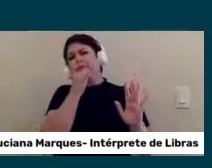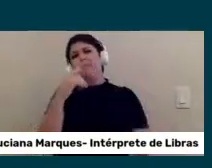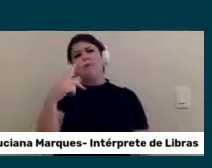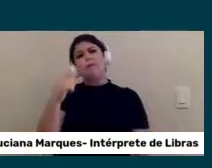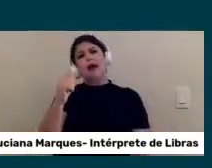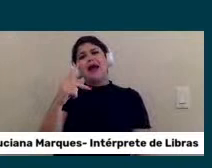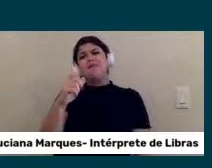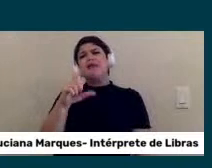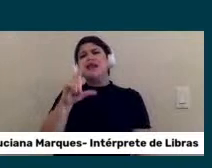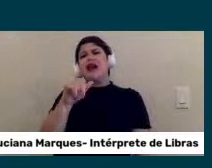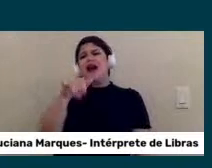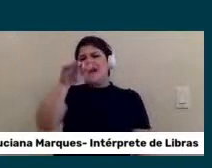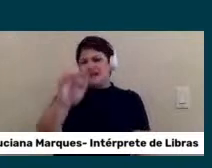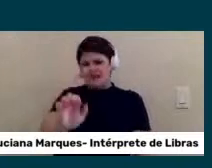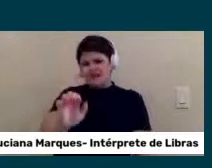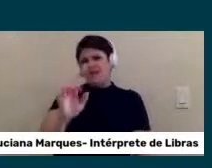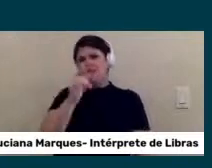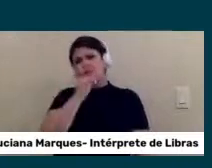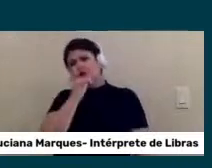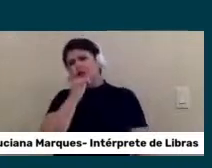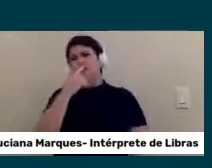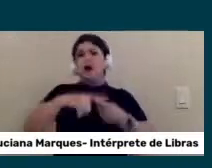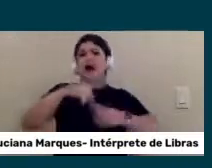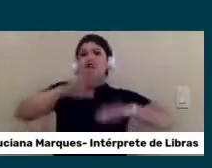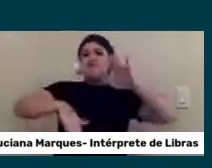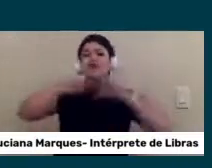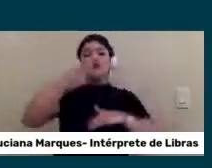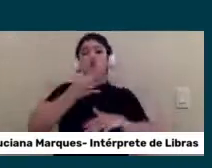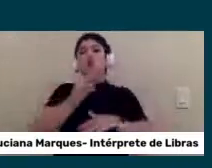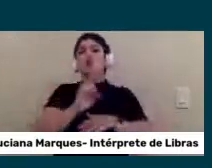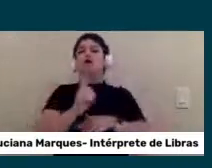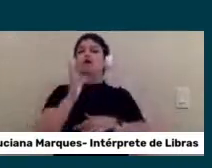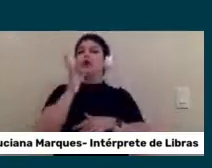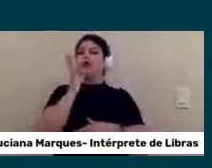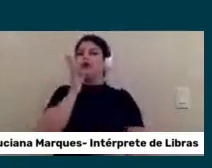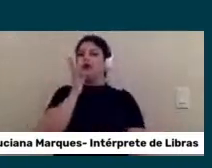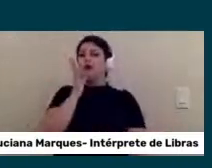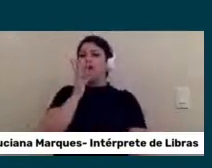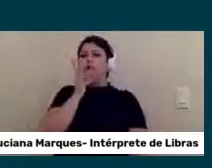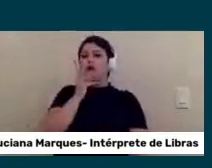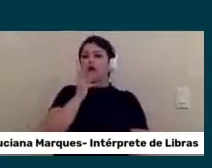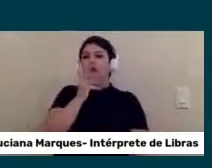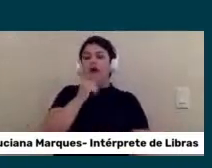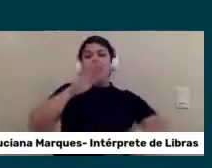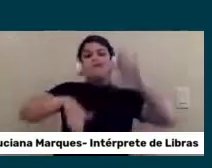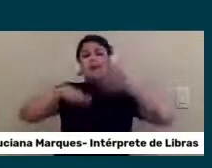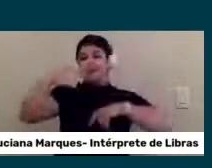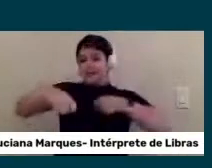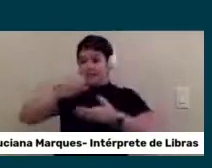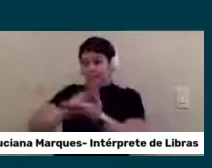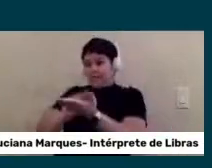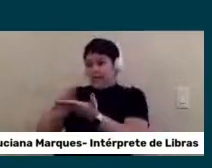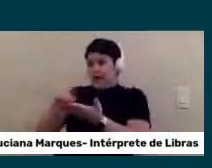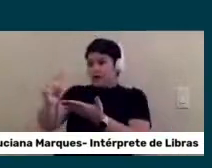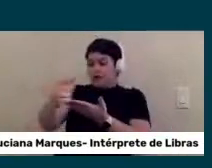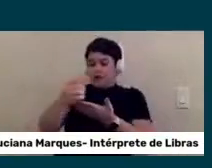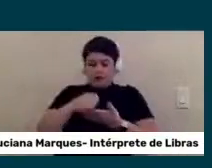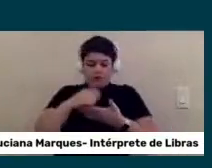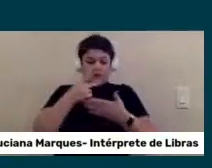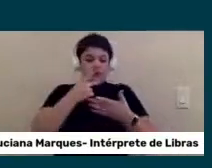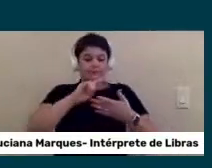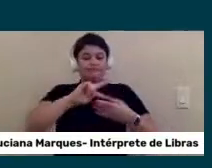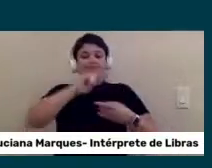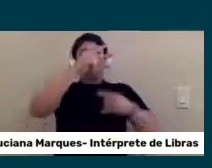E o processo, às vezes, é desconhecido e moroso. Então, se você precisa de um dado, você tem que abrir um ticket para um time